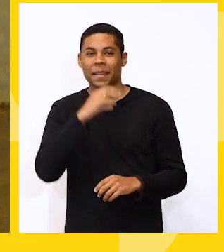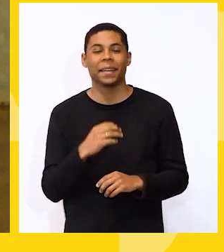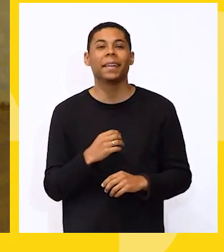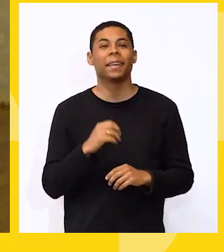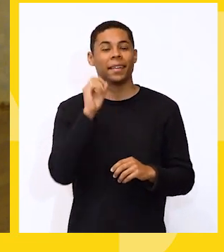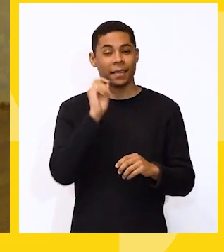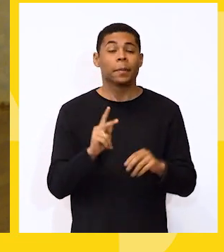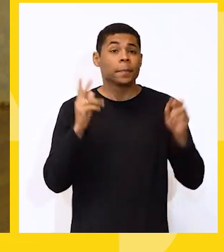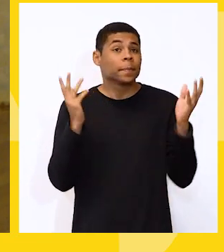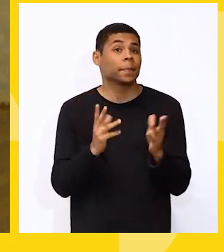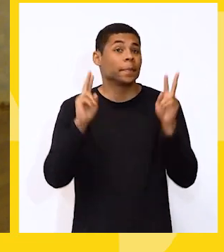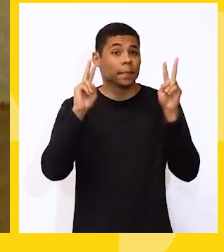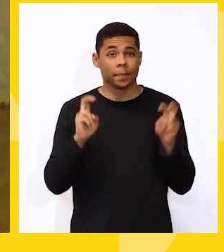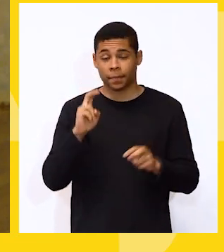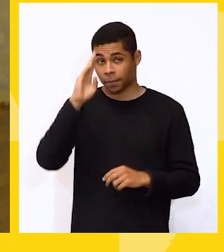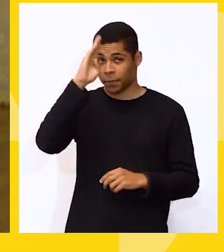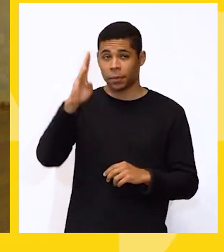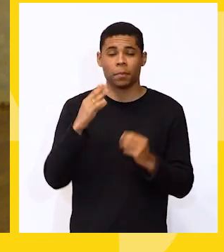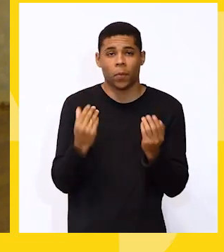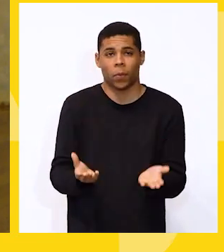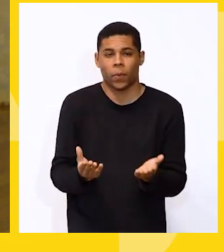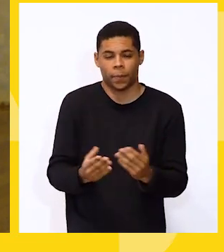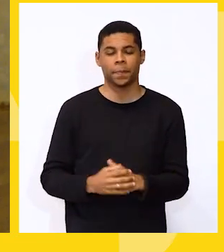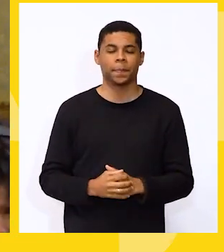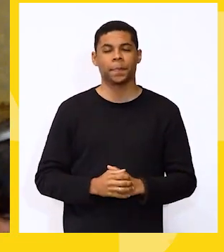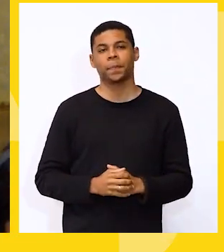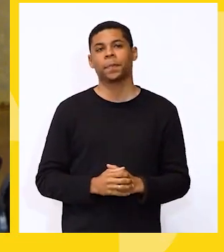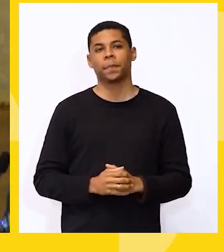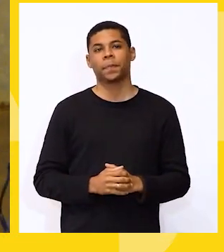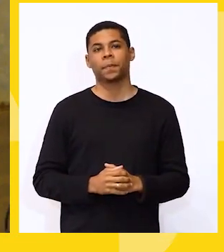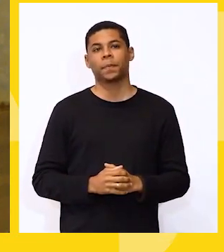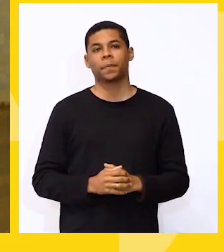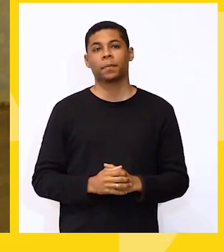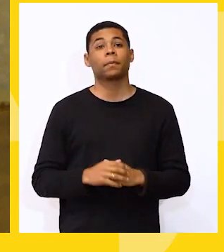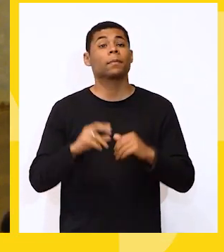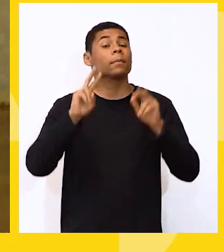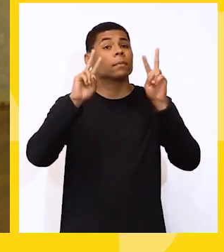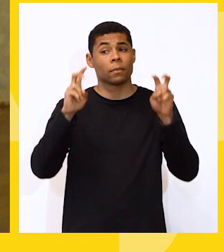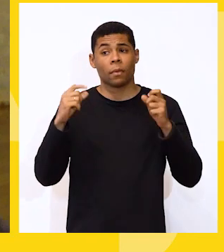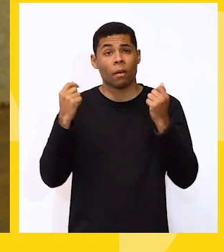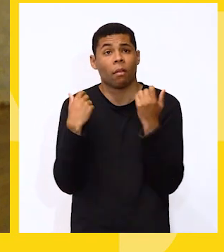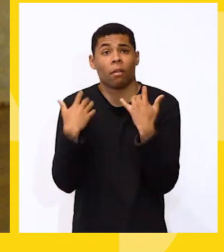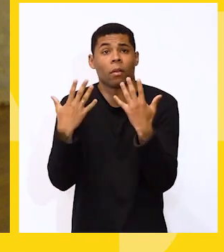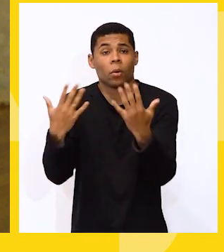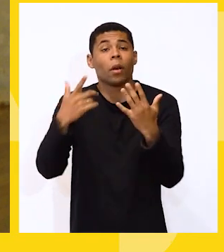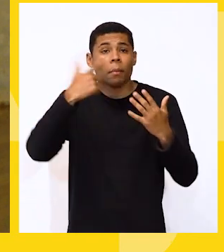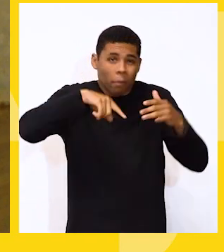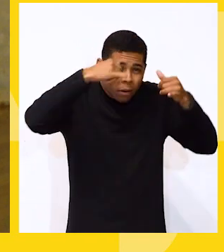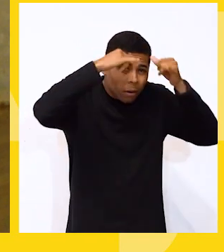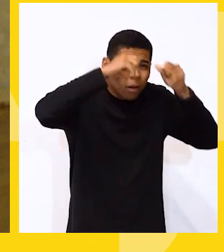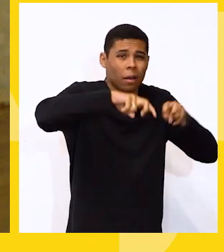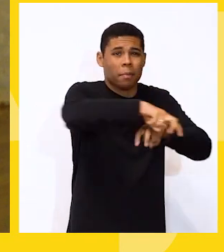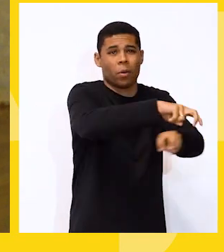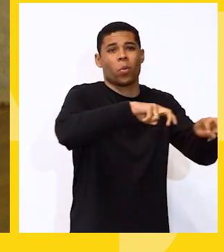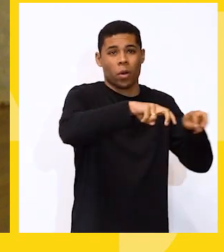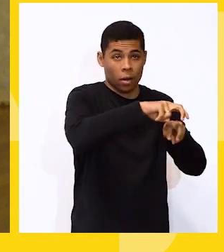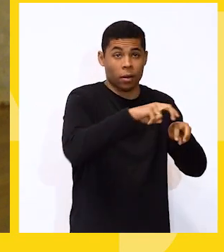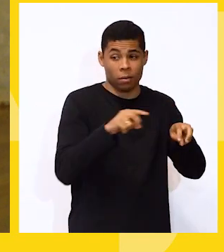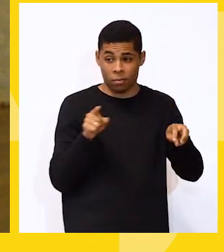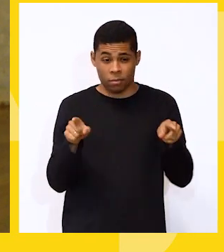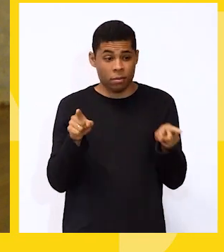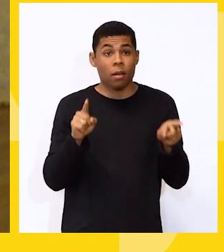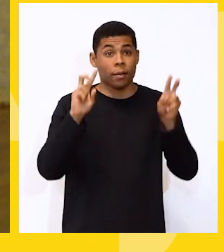trabalhar com o nosso assunto aqui principal nosso eixo Agricultura e Pecuária é um eixo bastante